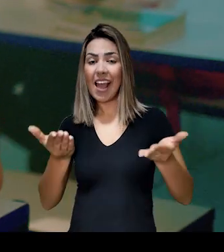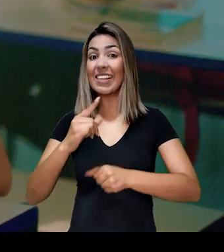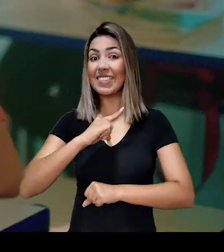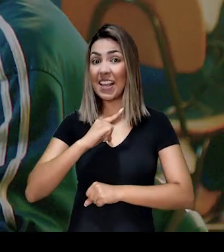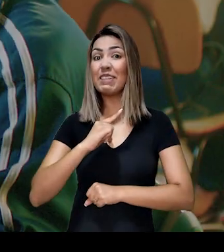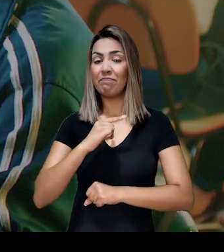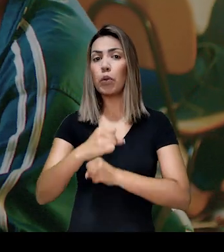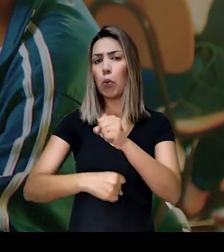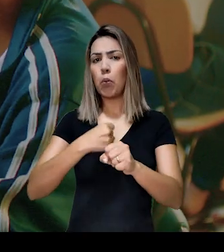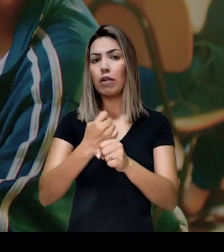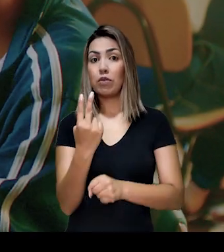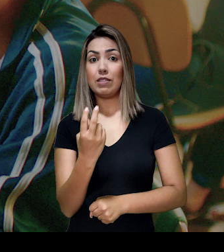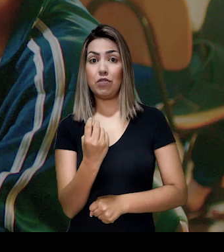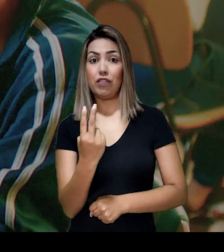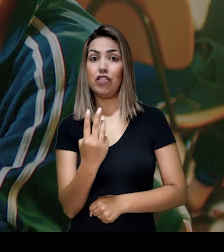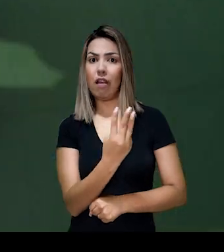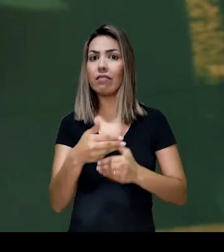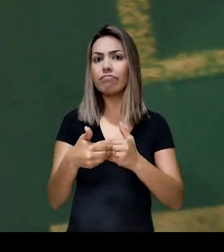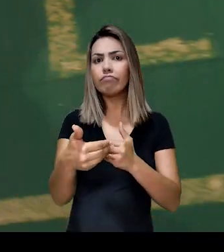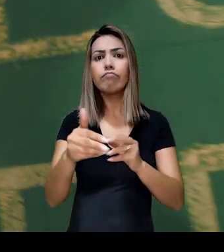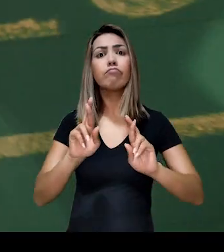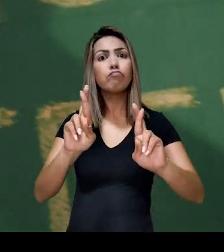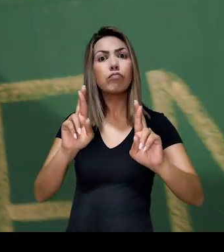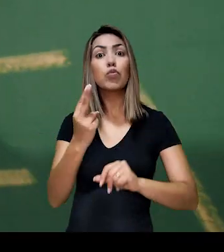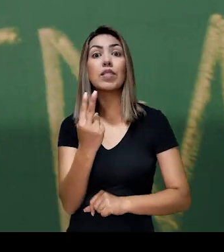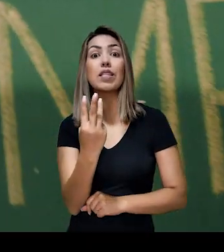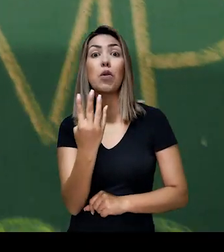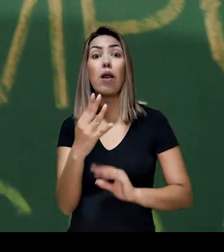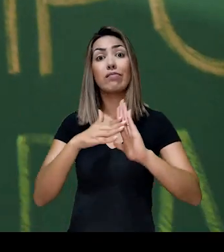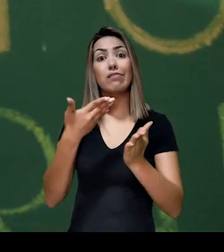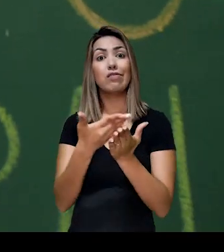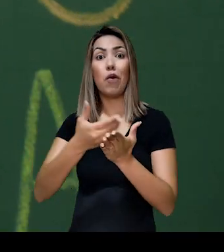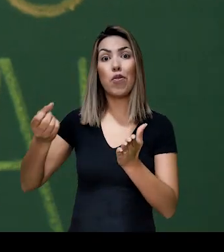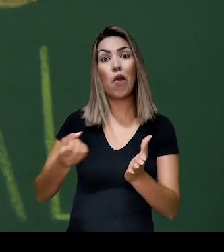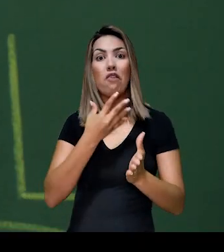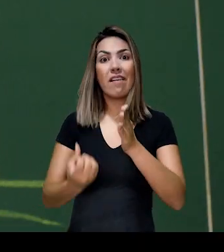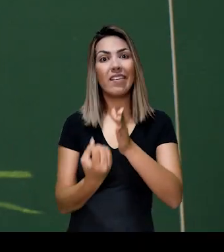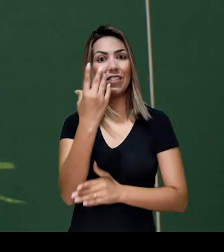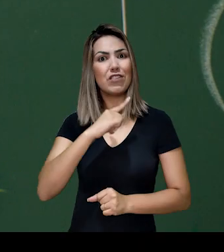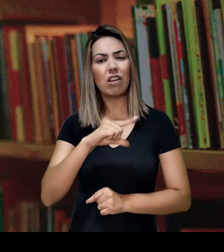E no começo de 2023, a previsão é de mais 234 novas